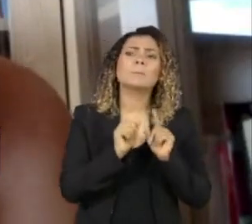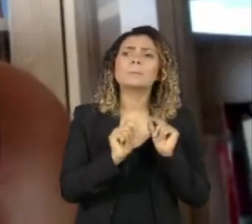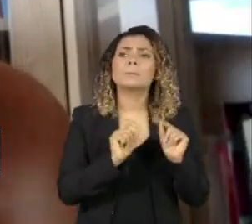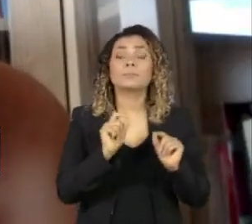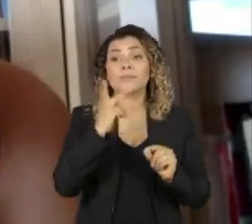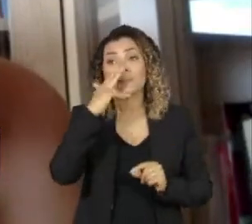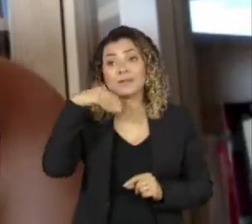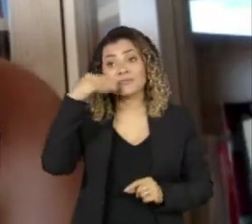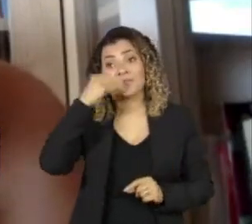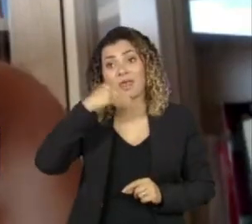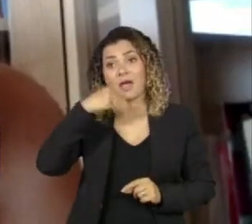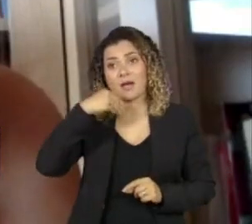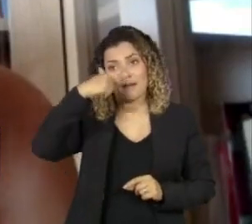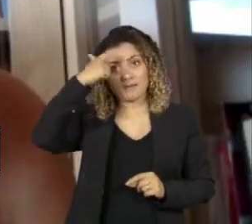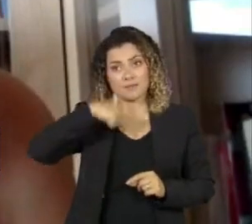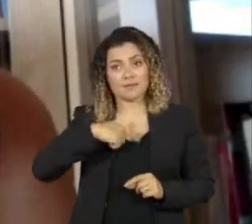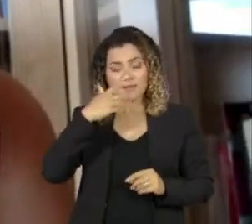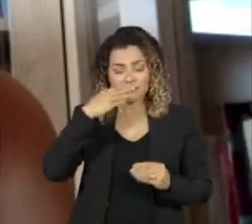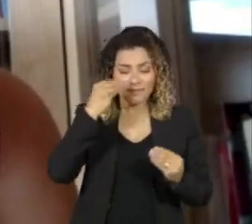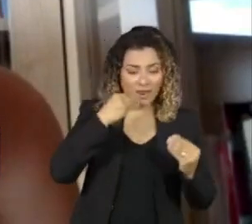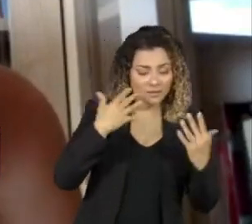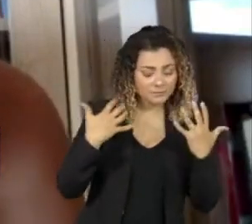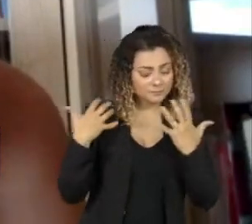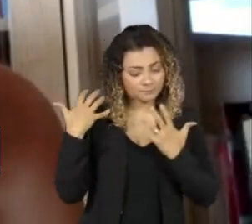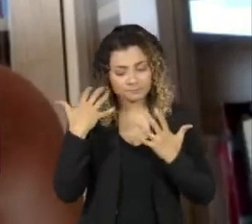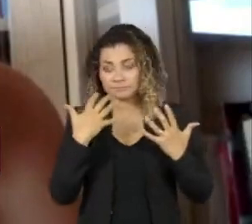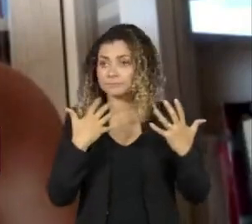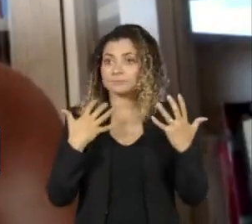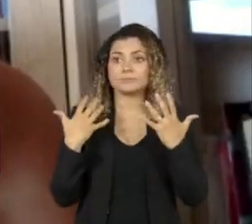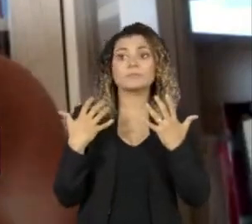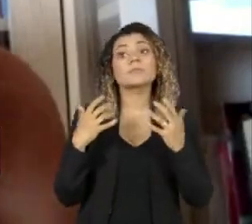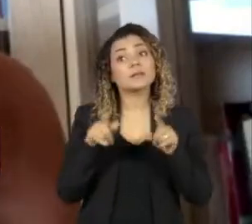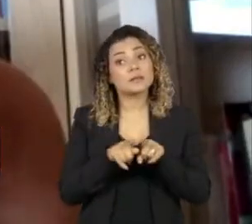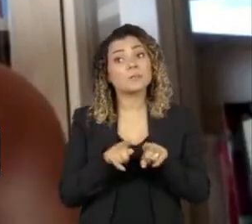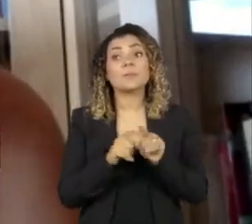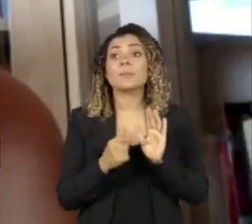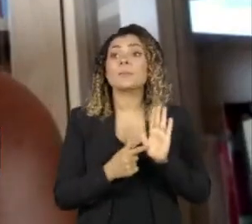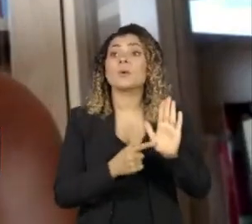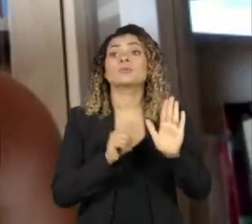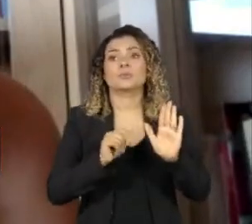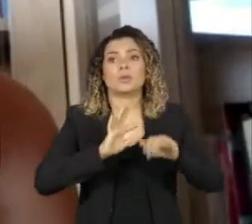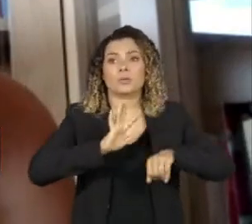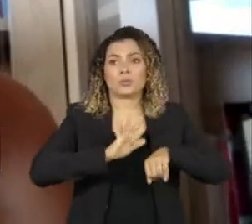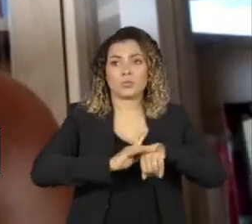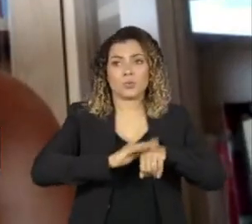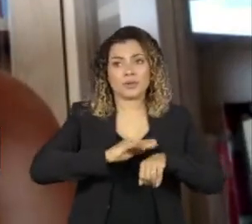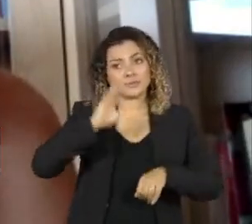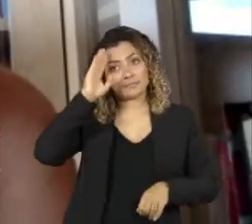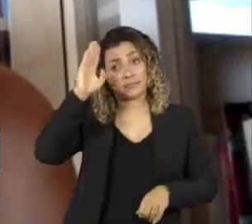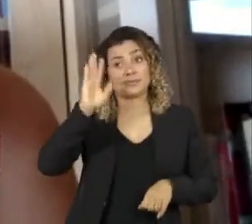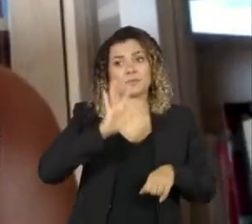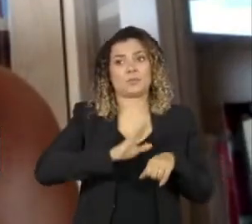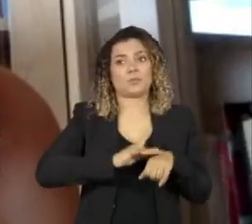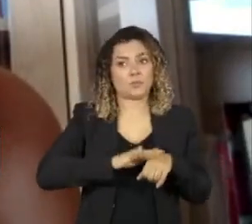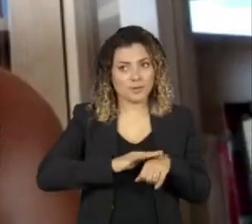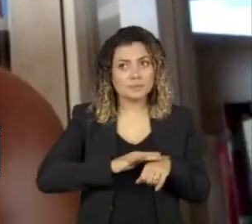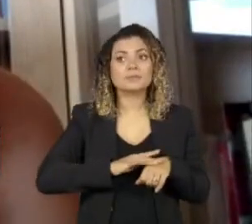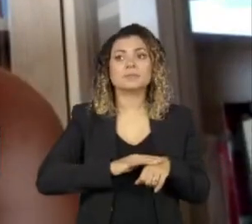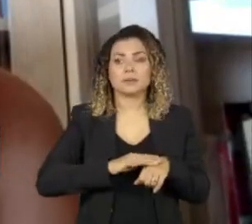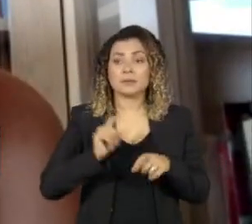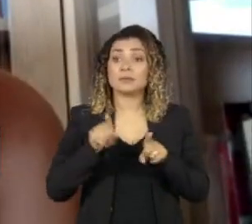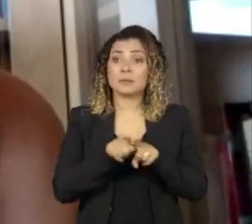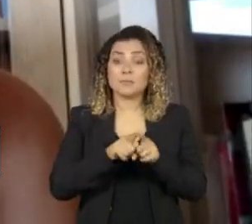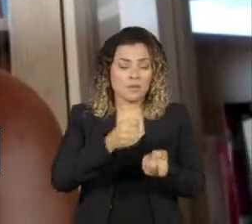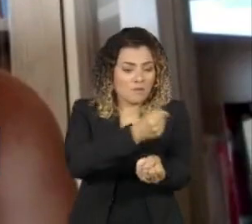mais vulnerável e essa vulnerabilidade depois é manifestada em formas de doenças, principalmente. Então, a